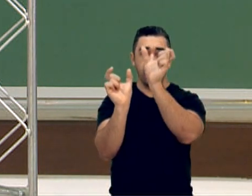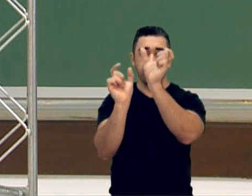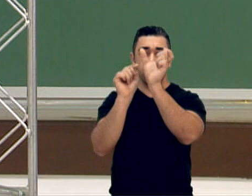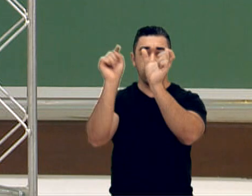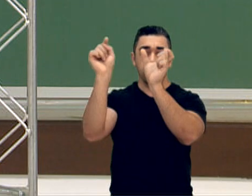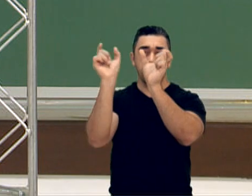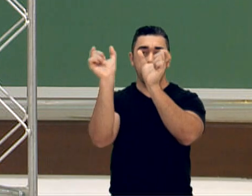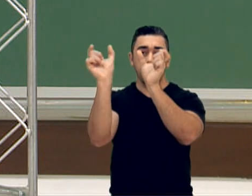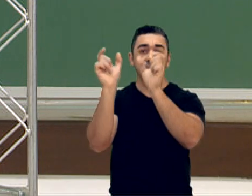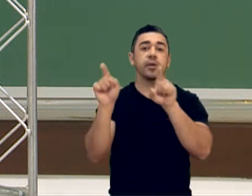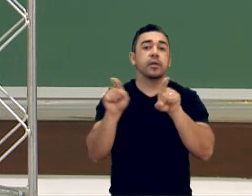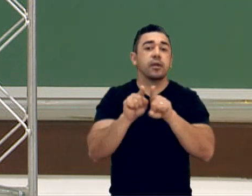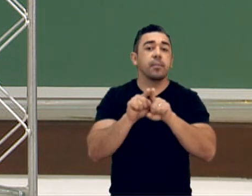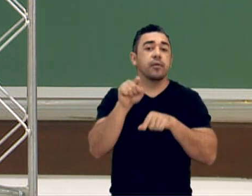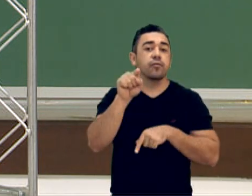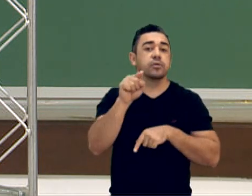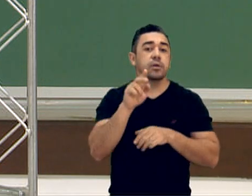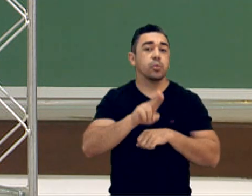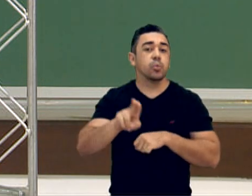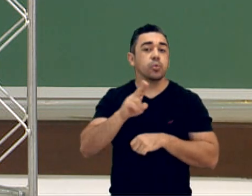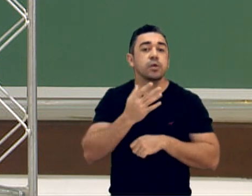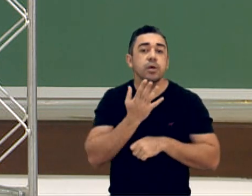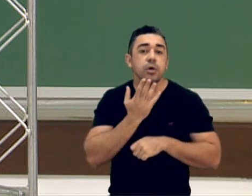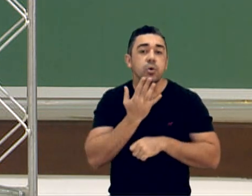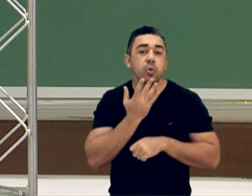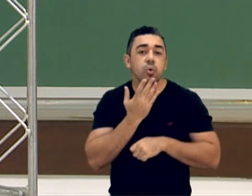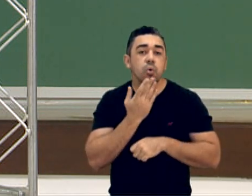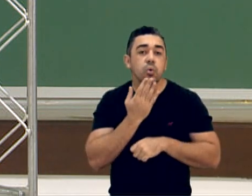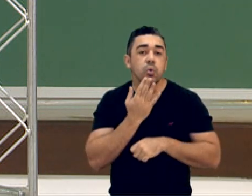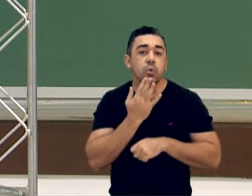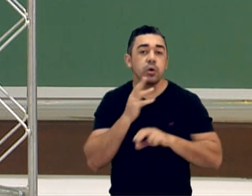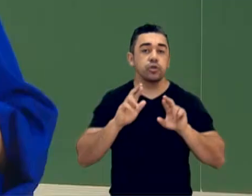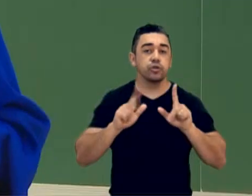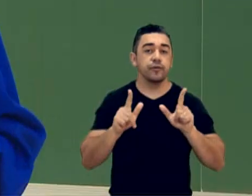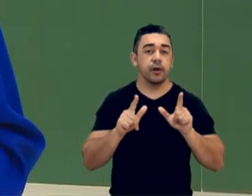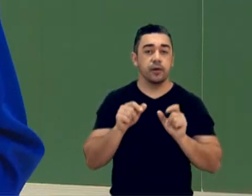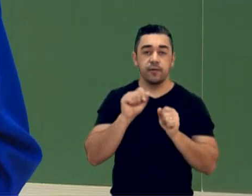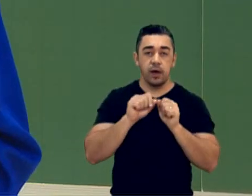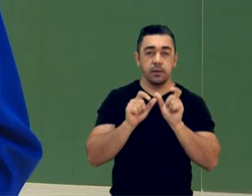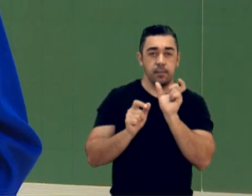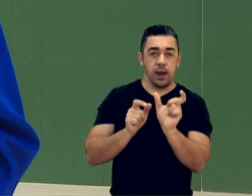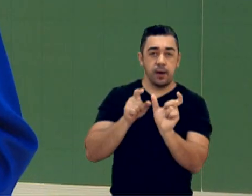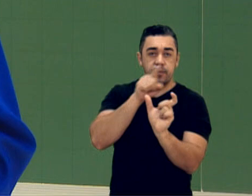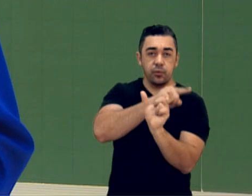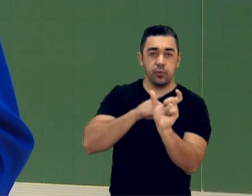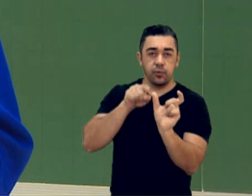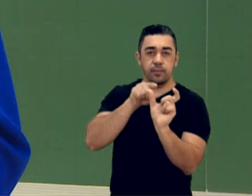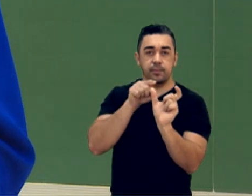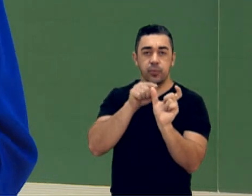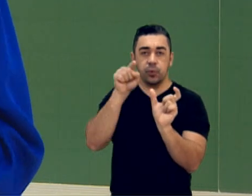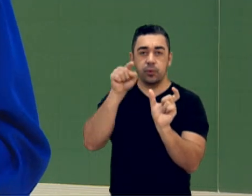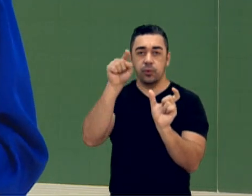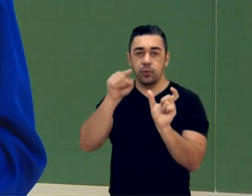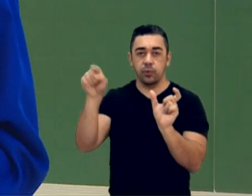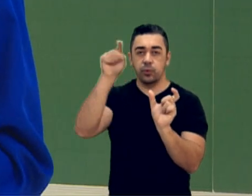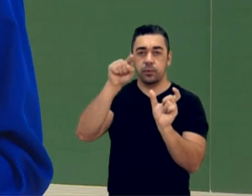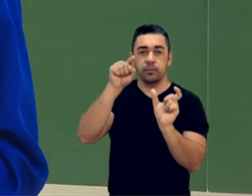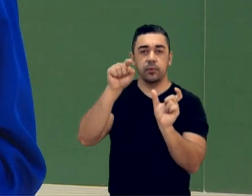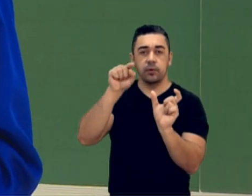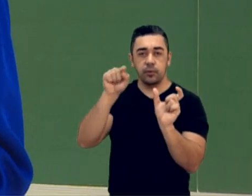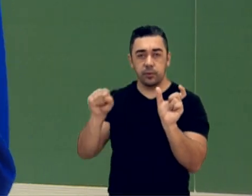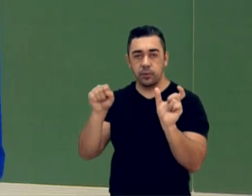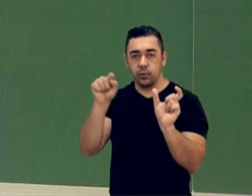cores diferentes. Então, você vai fazer linhas, balões e vai ligar com a palavrinha que está no centro. E se você usar